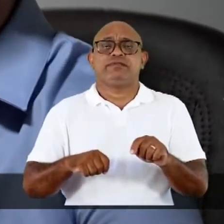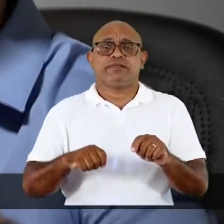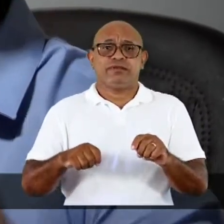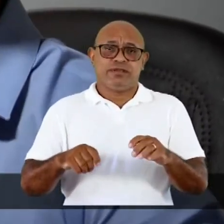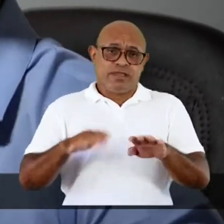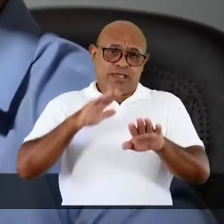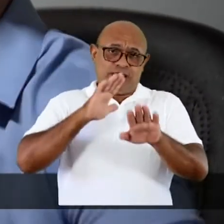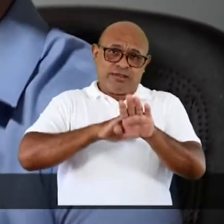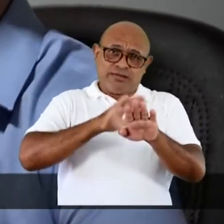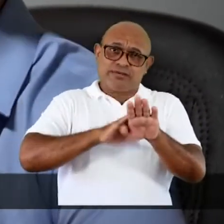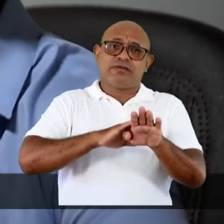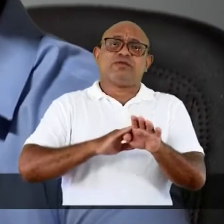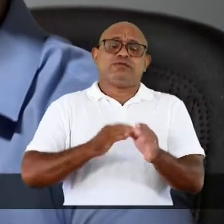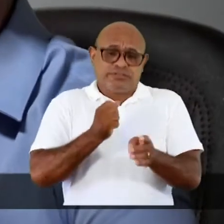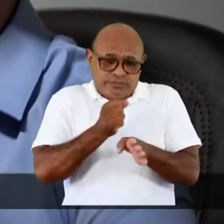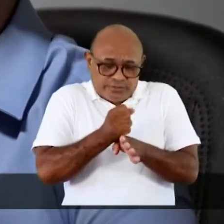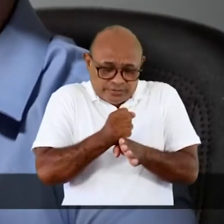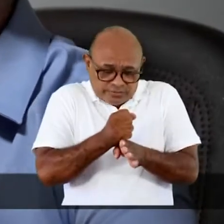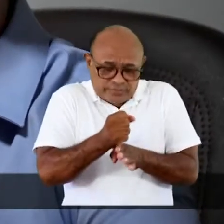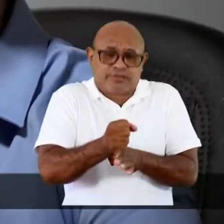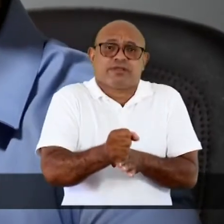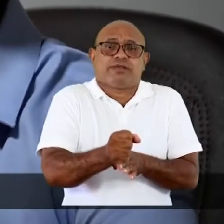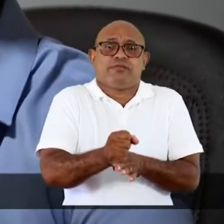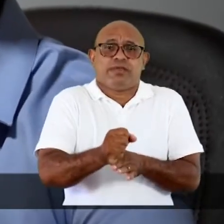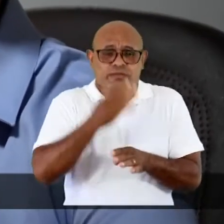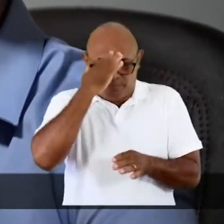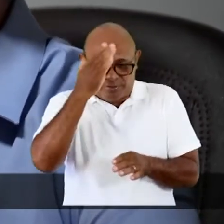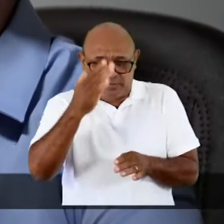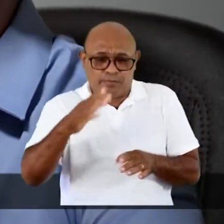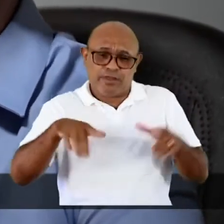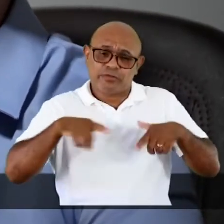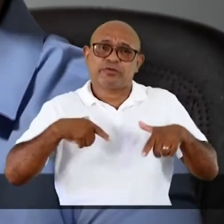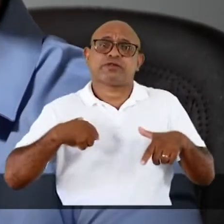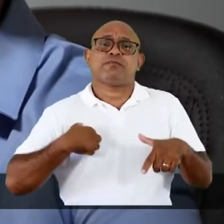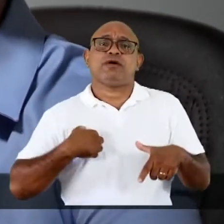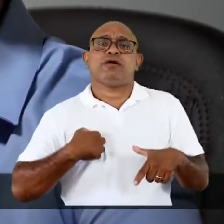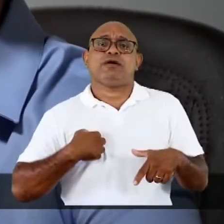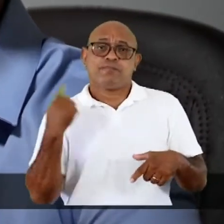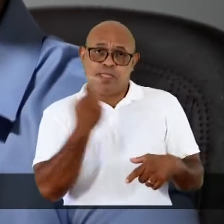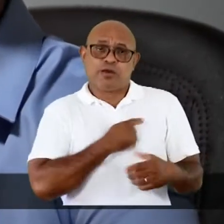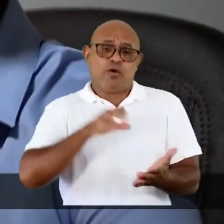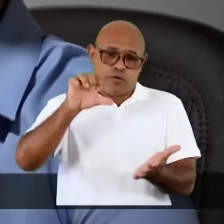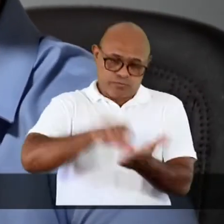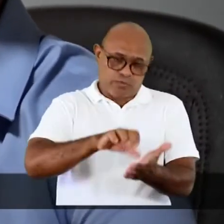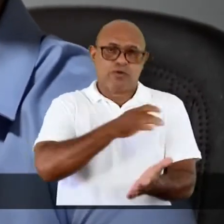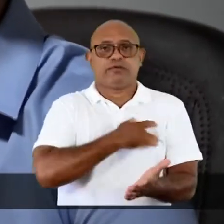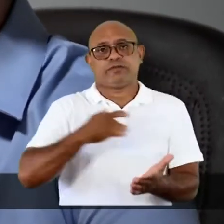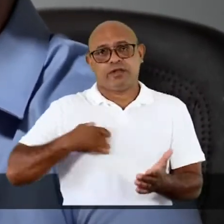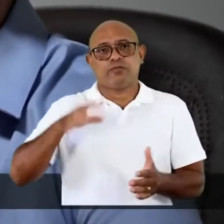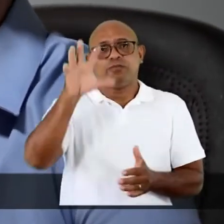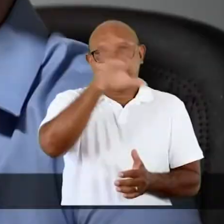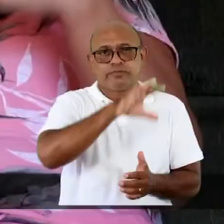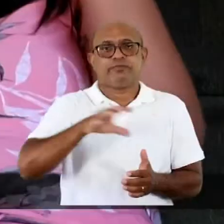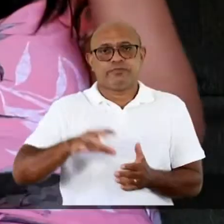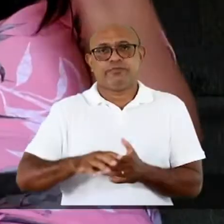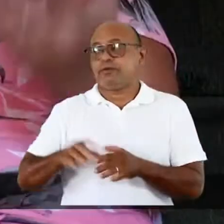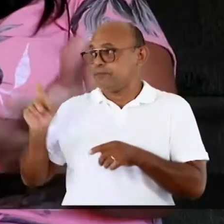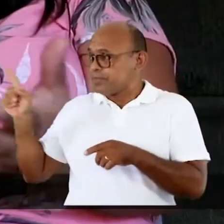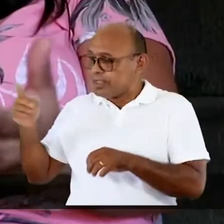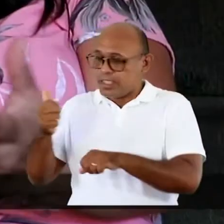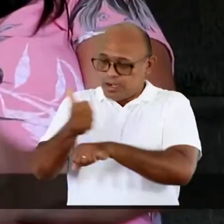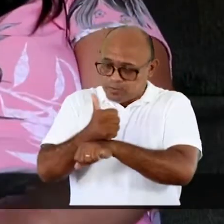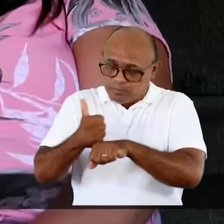plano, precisa ter ideologia dentro desse segmento, principalmente no que a gente faz, já que a gente hoje é um polo de saúde regional.